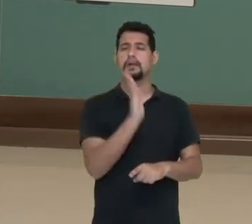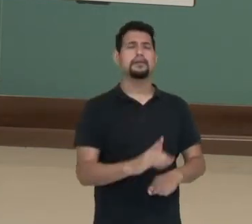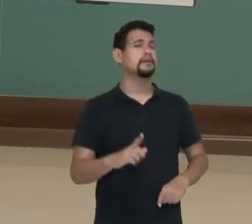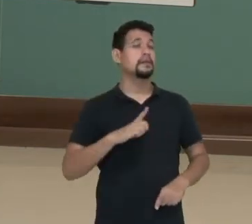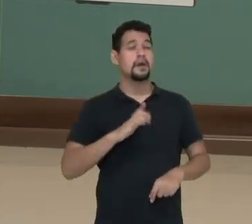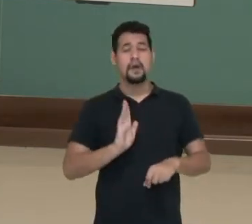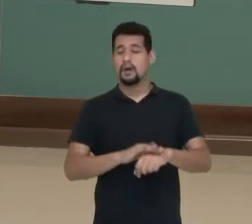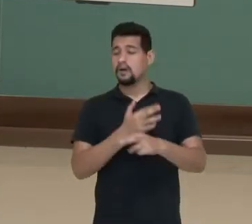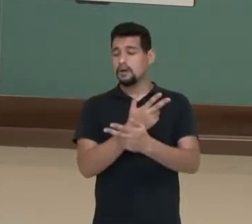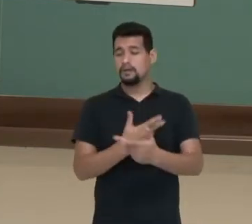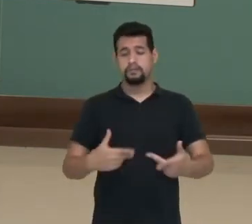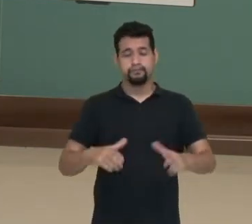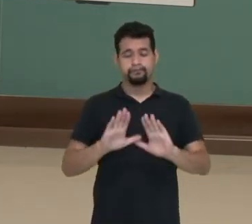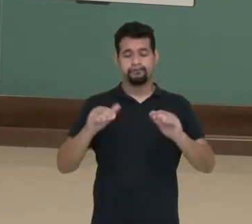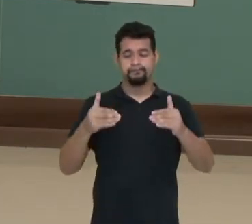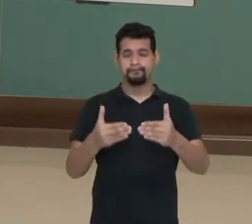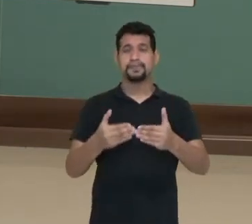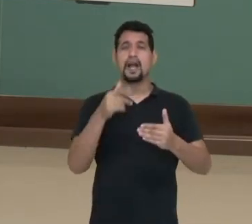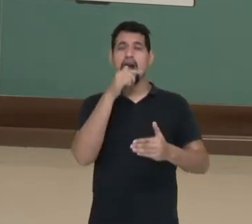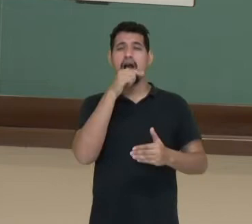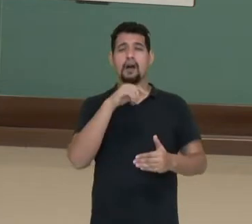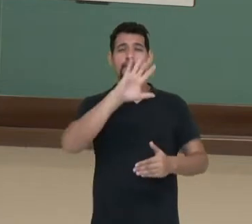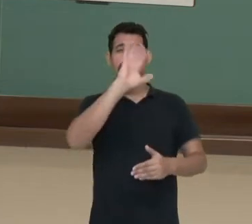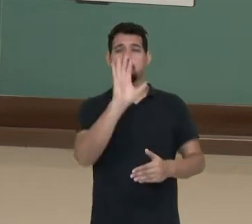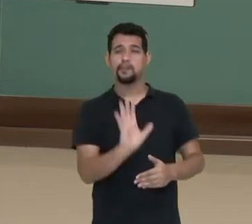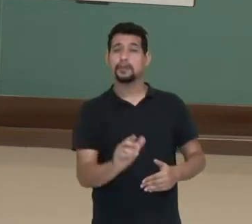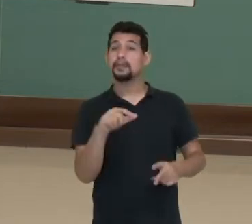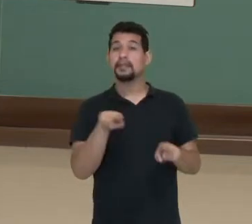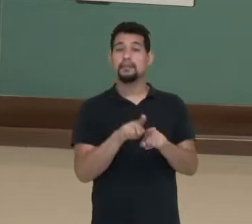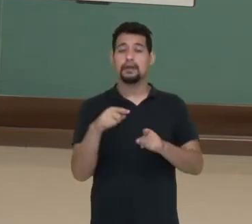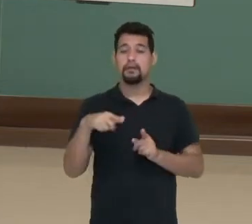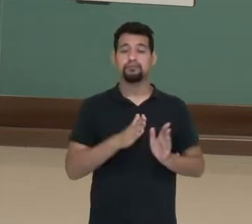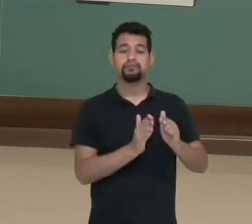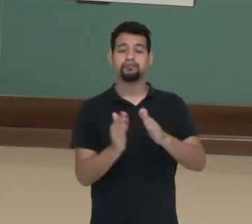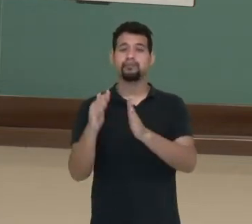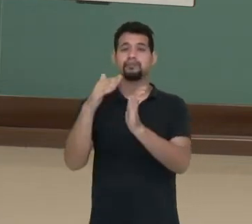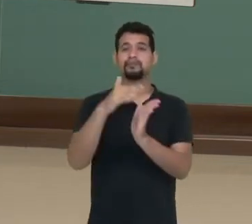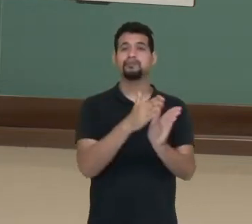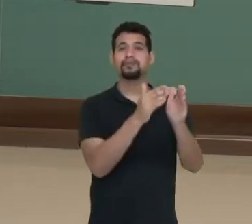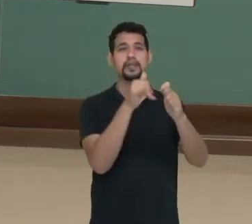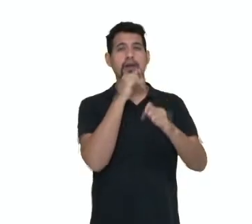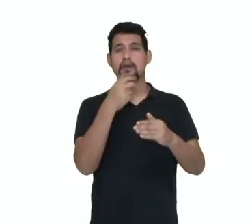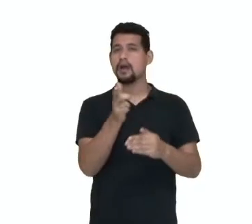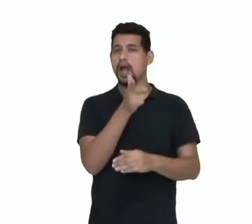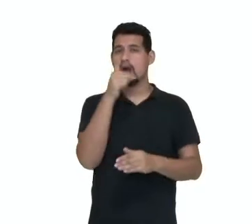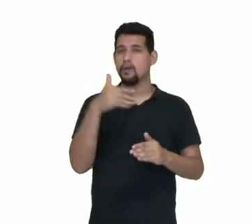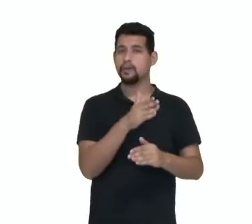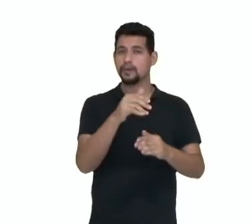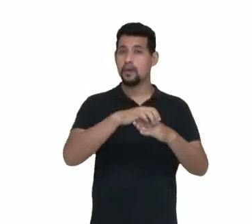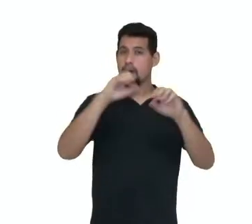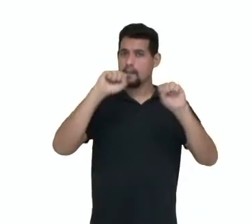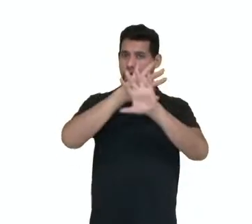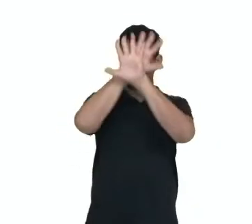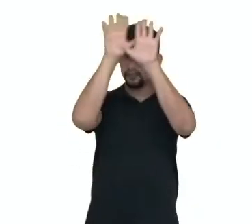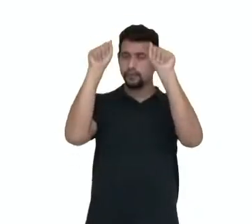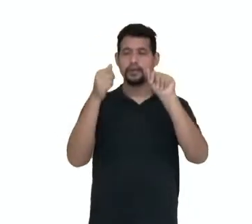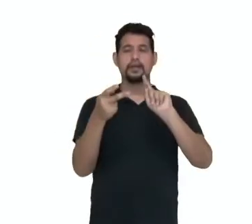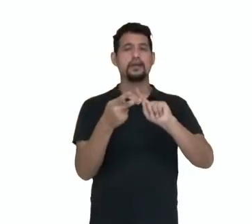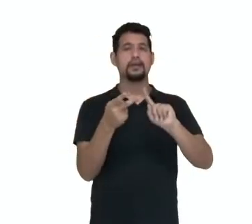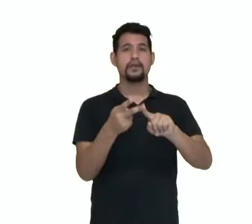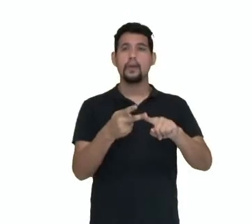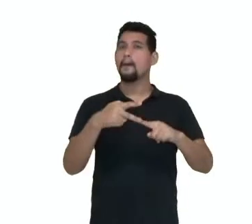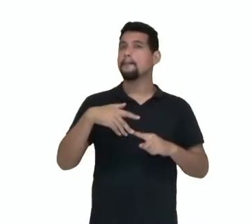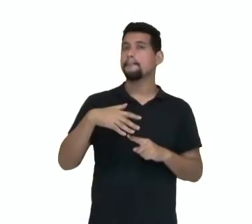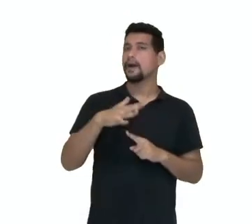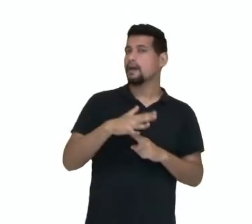maiores baías hídricas do mundo através de seus rios, como o Rio Amazonas, o Rio São Francisco, o